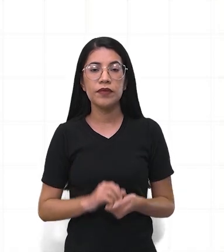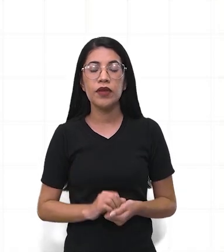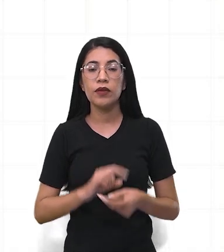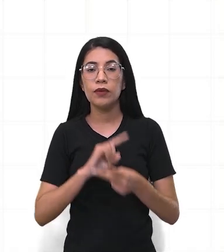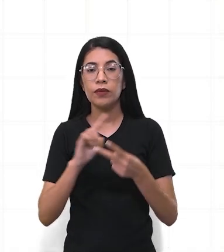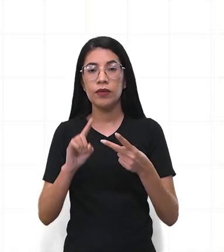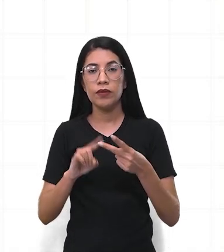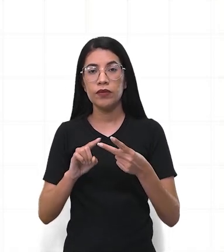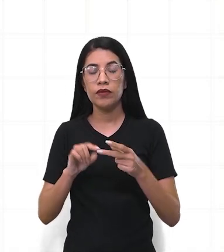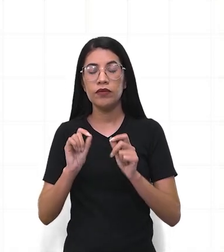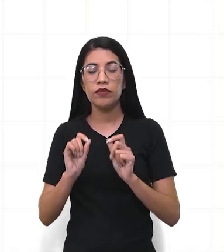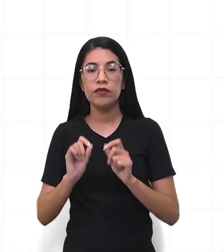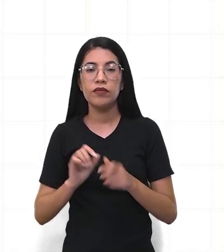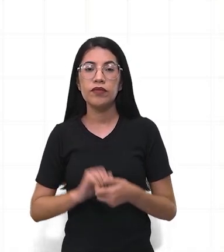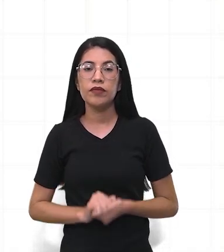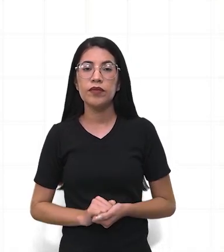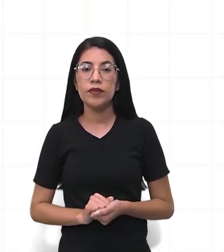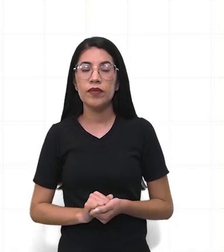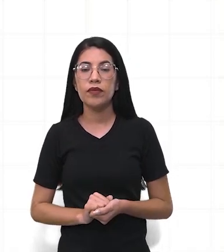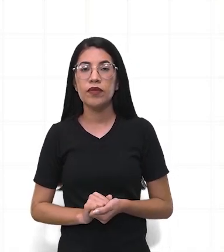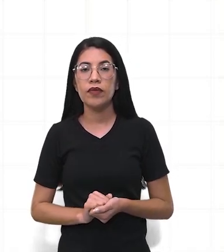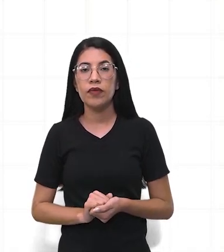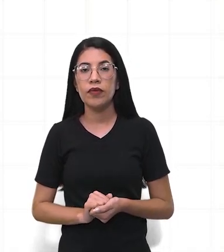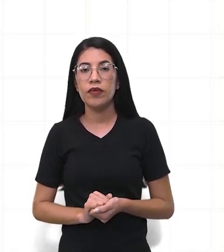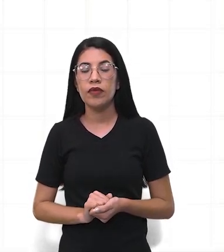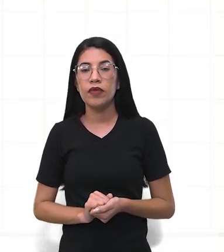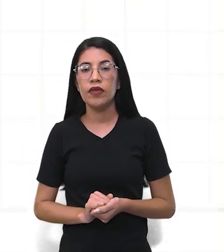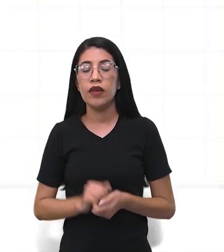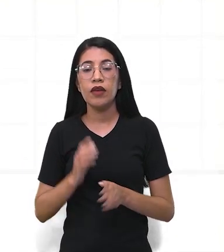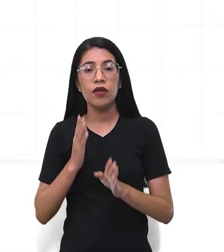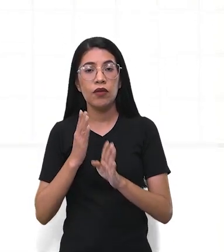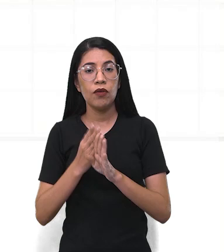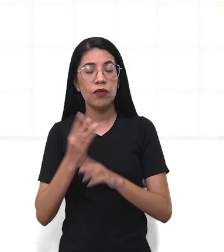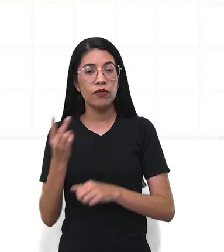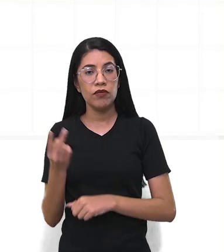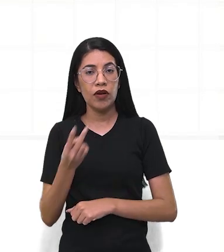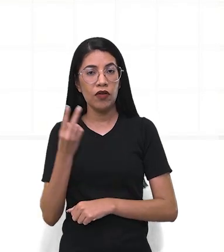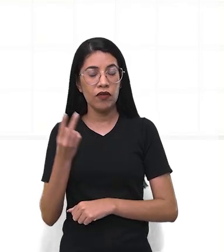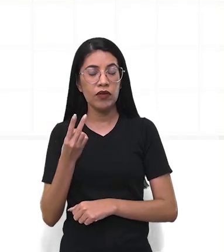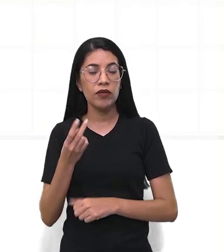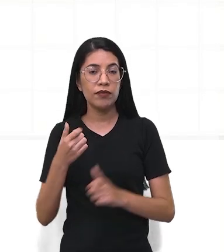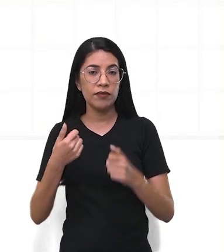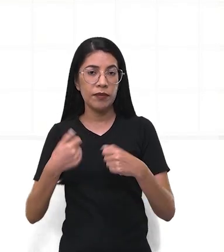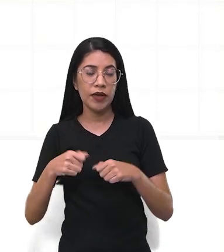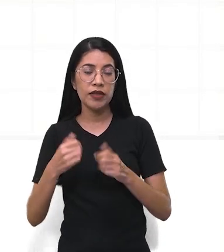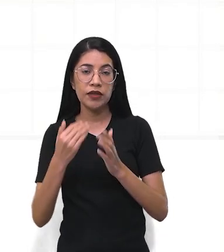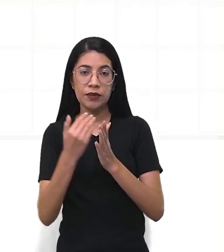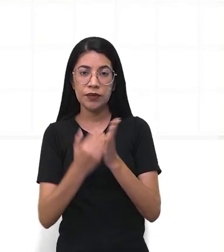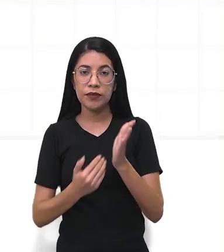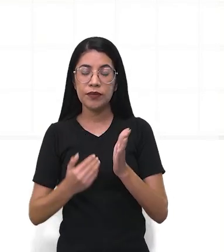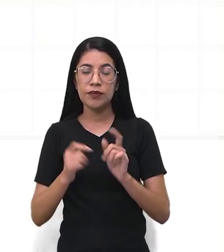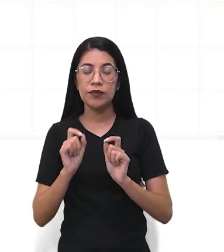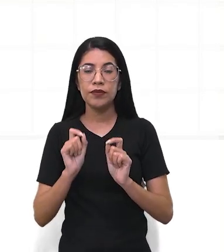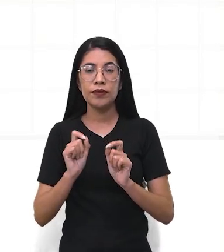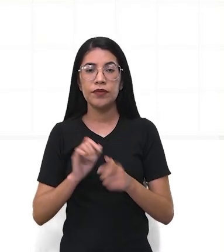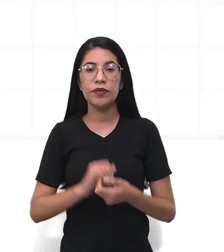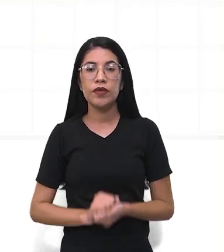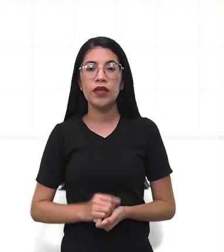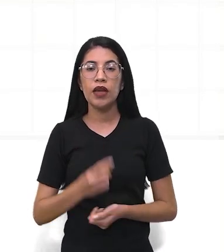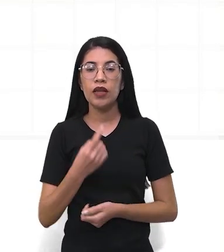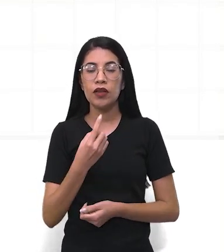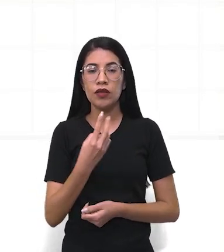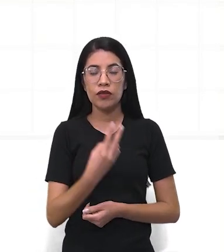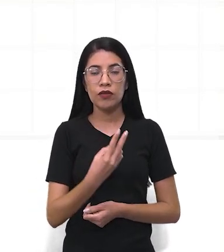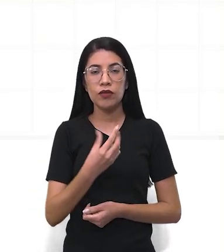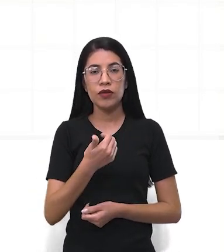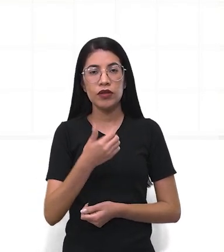2 agora é você pegar o valor que você quer encontrar, que você está trabalhando ali, que no caso é